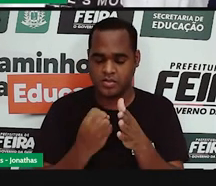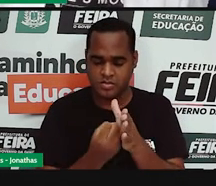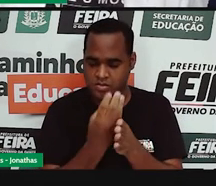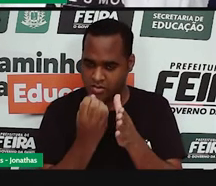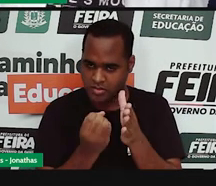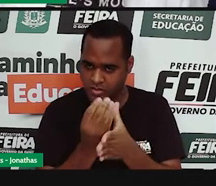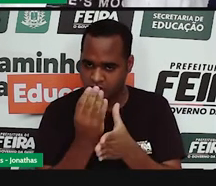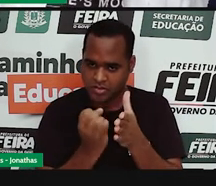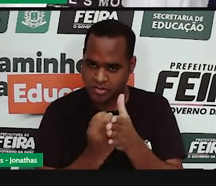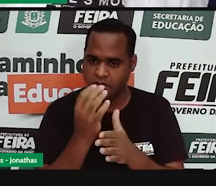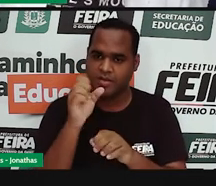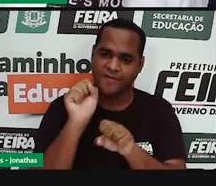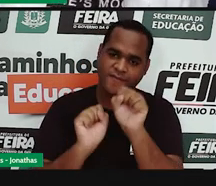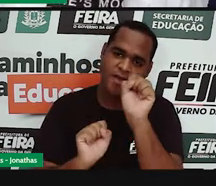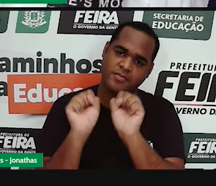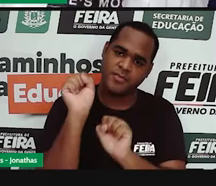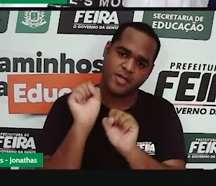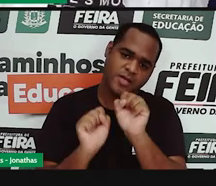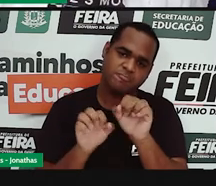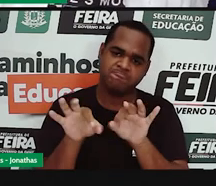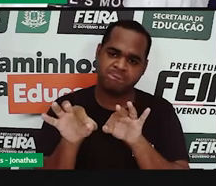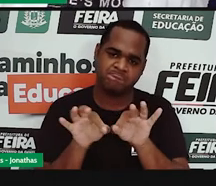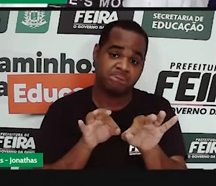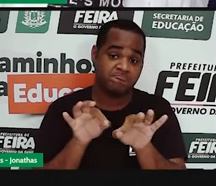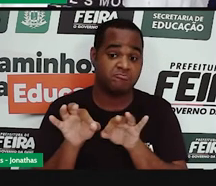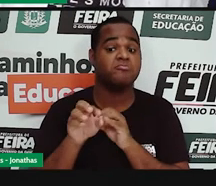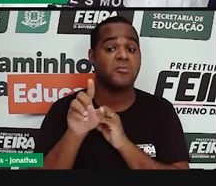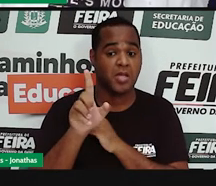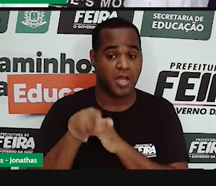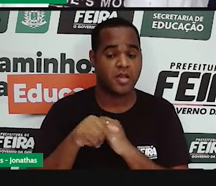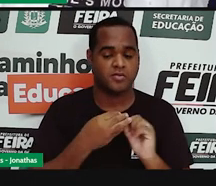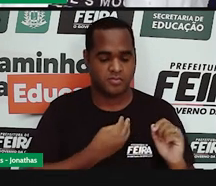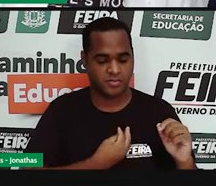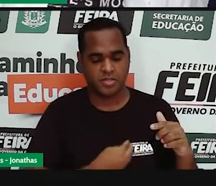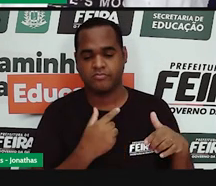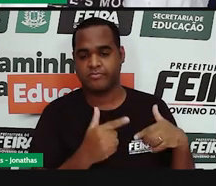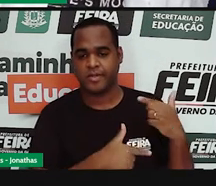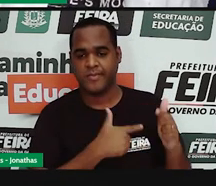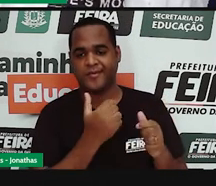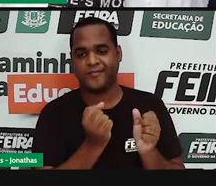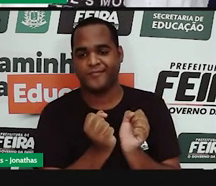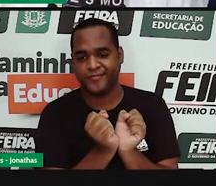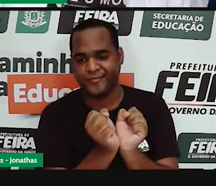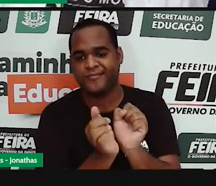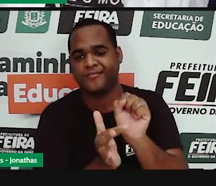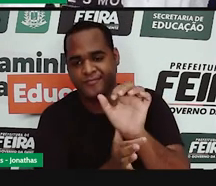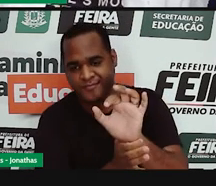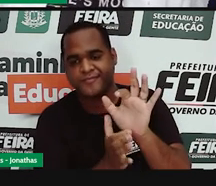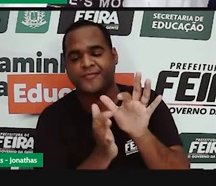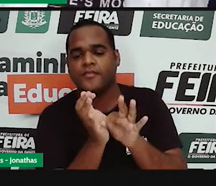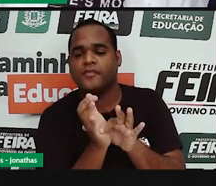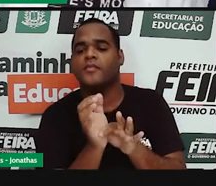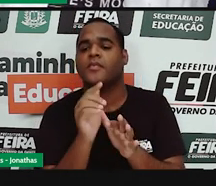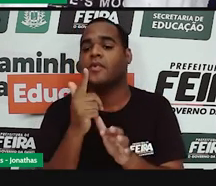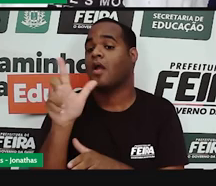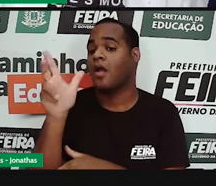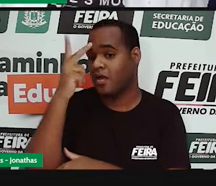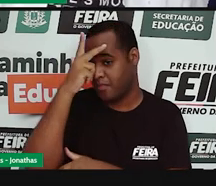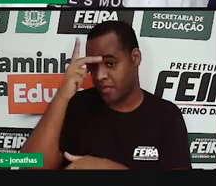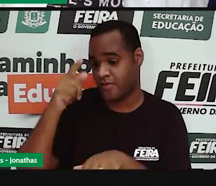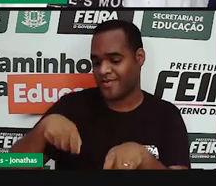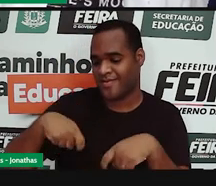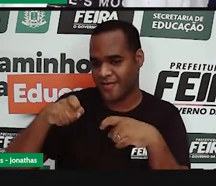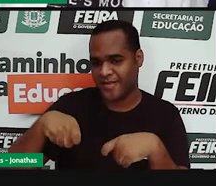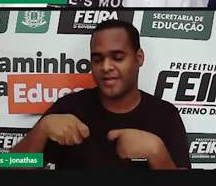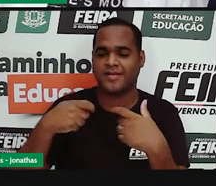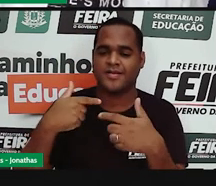produção sempre era feita através de trabalho escravo. E o trabalho agrícola,